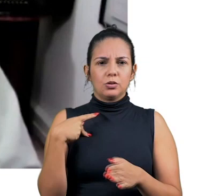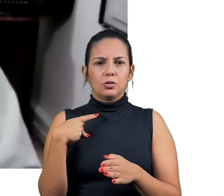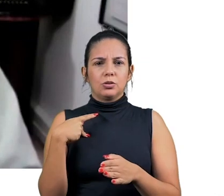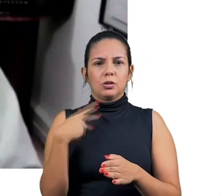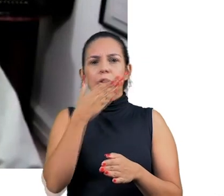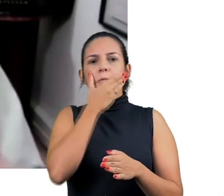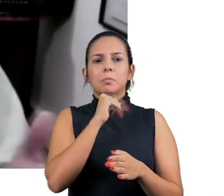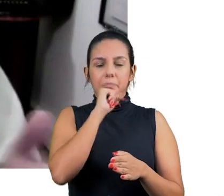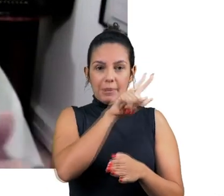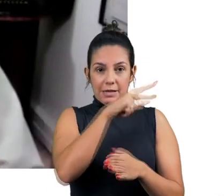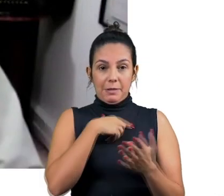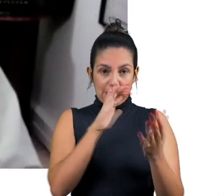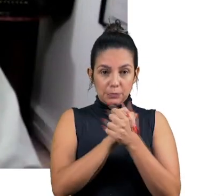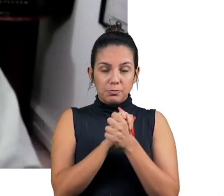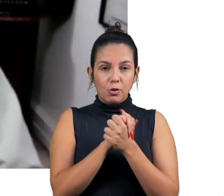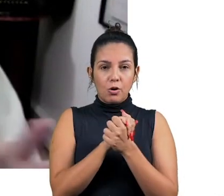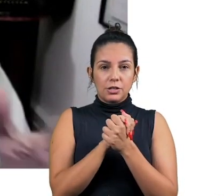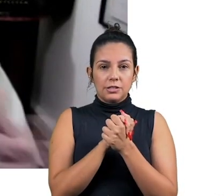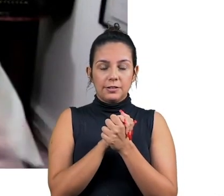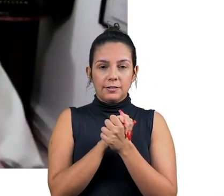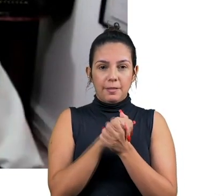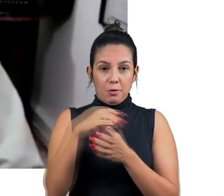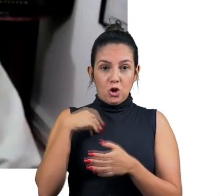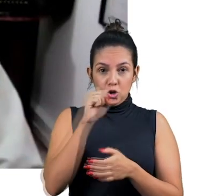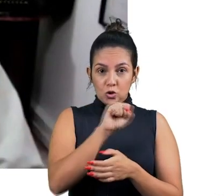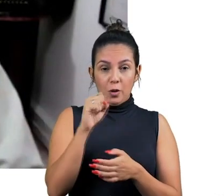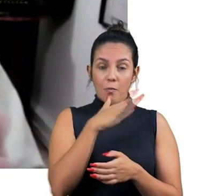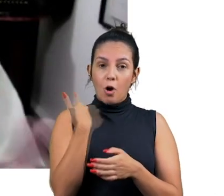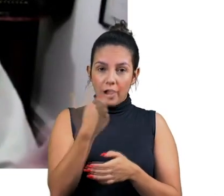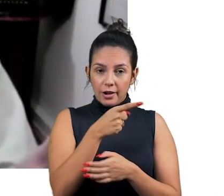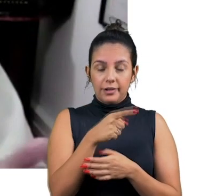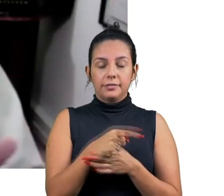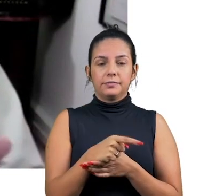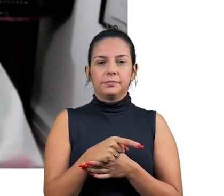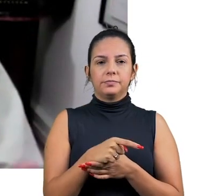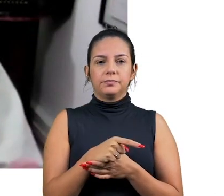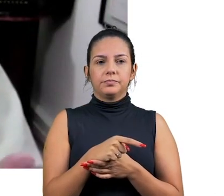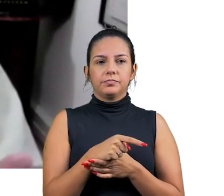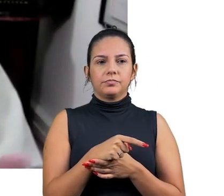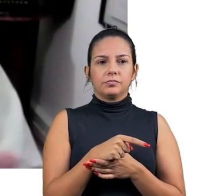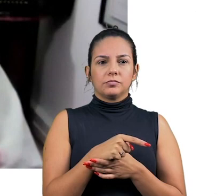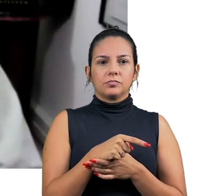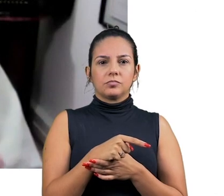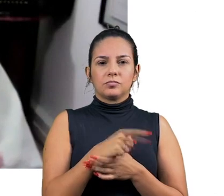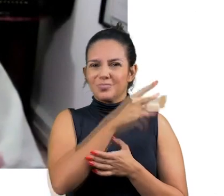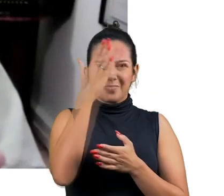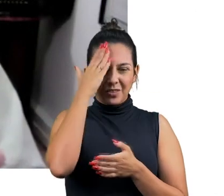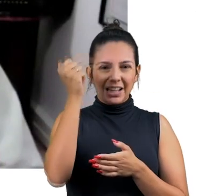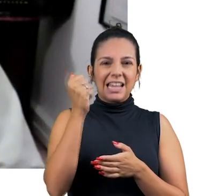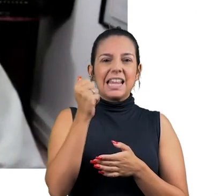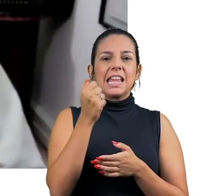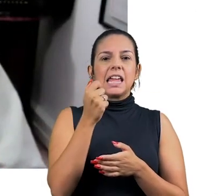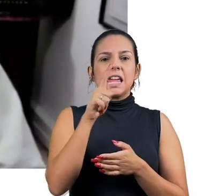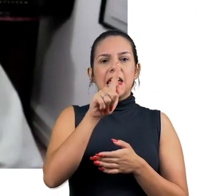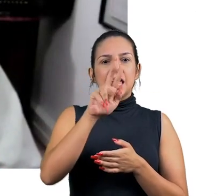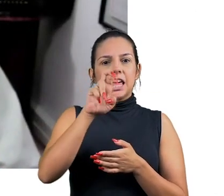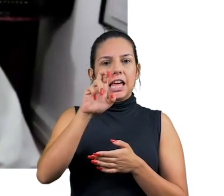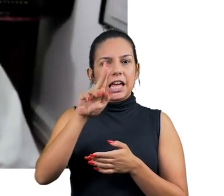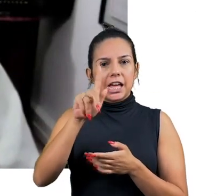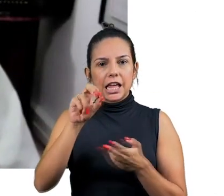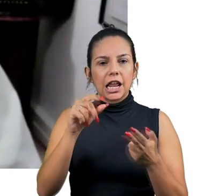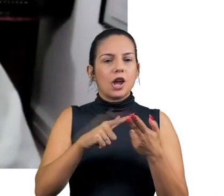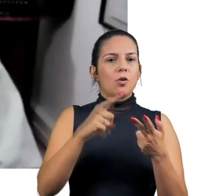pai da Miriam, meu sogro morreu, ele sabia grego, sabia hebraico,